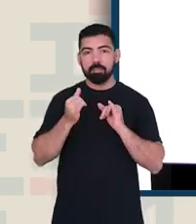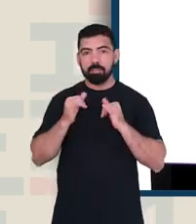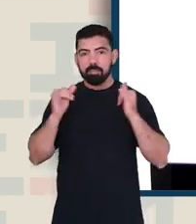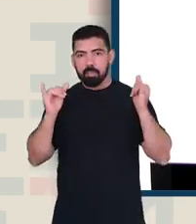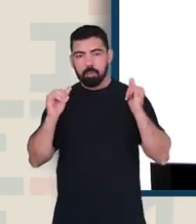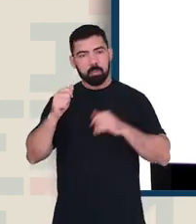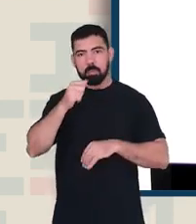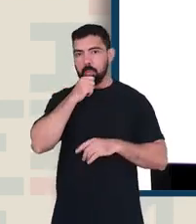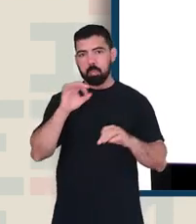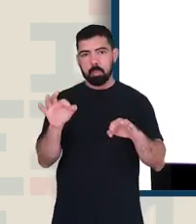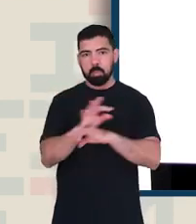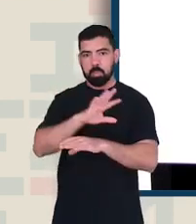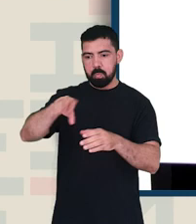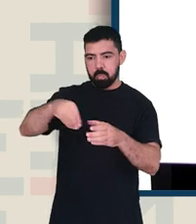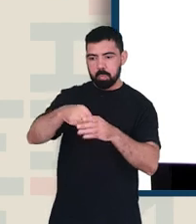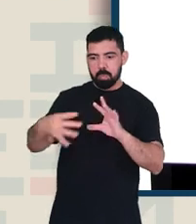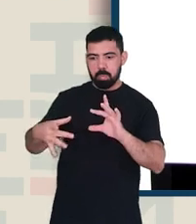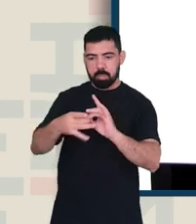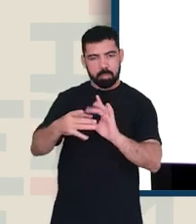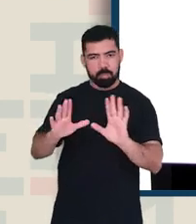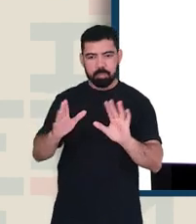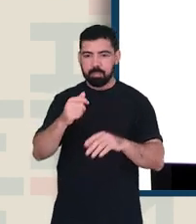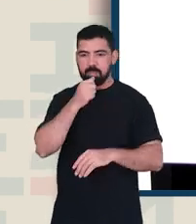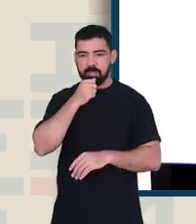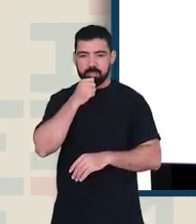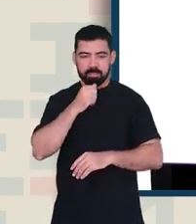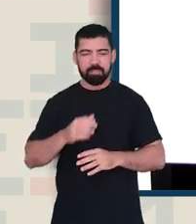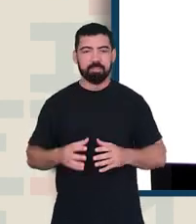eletrônica, ainda não está contando.